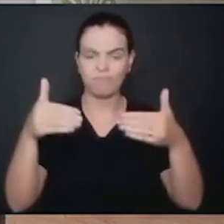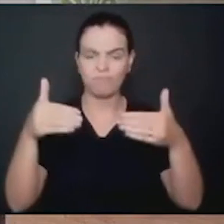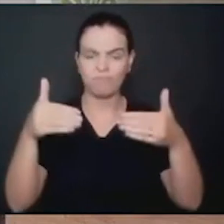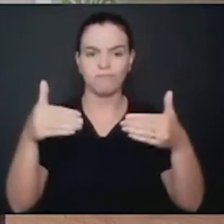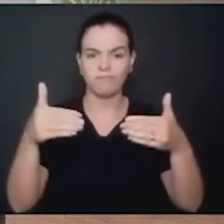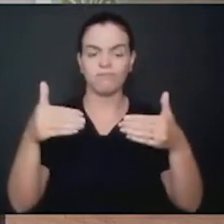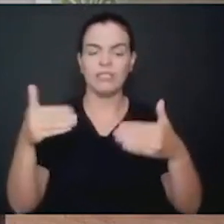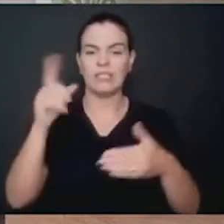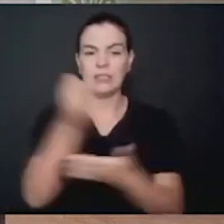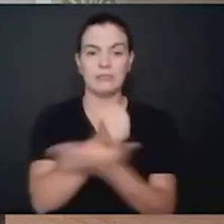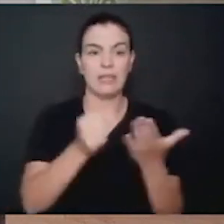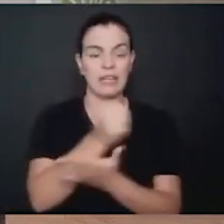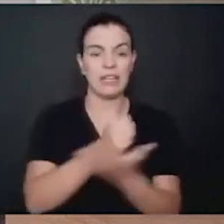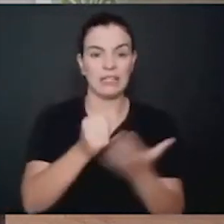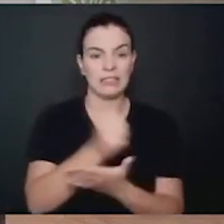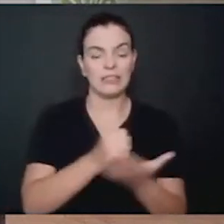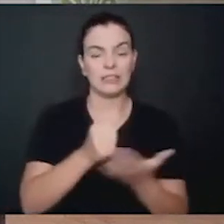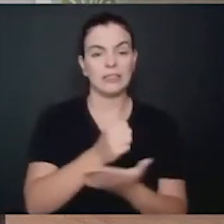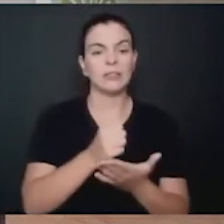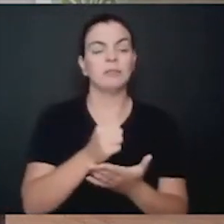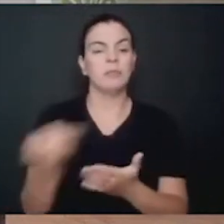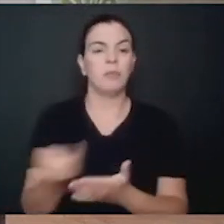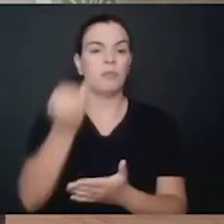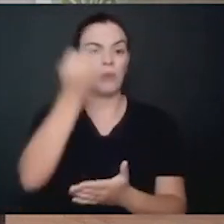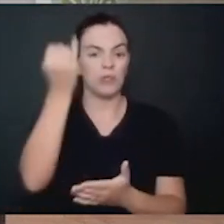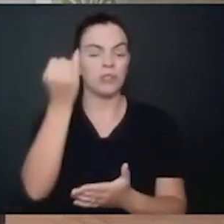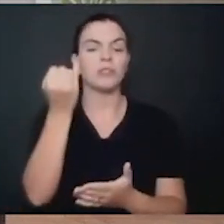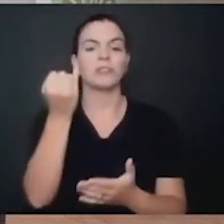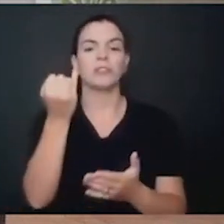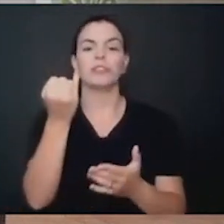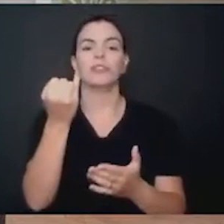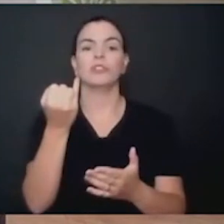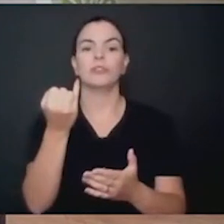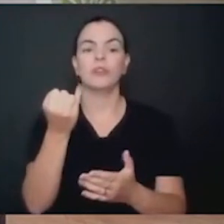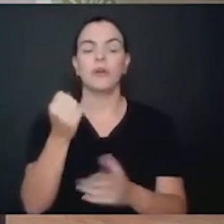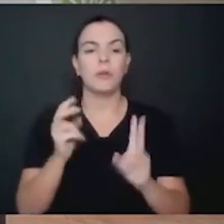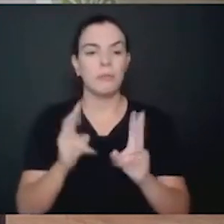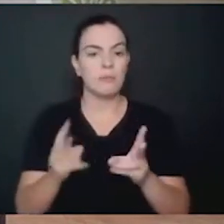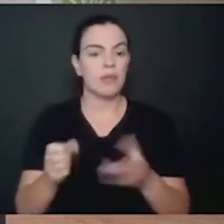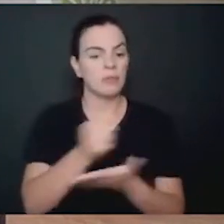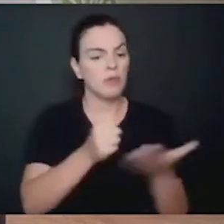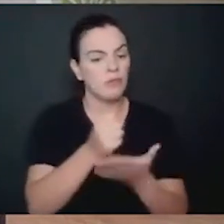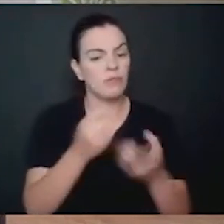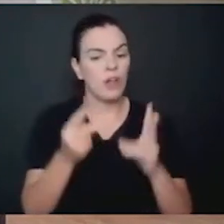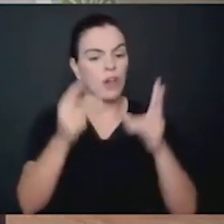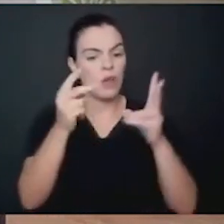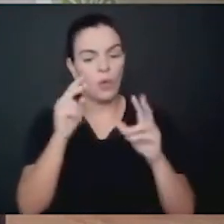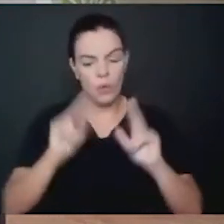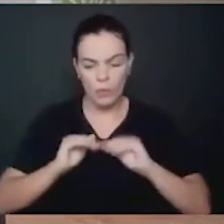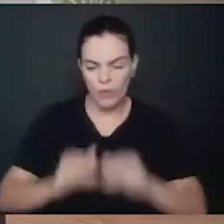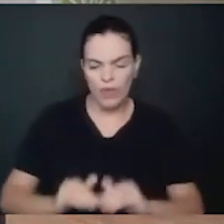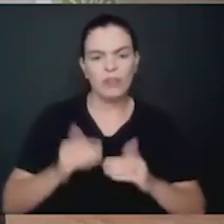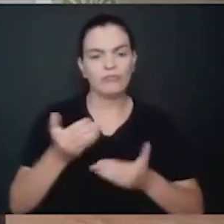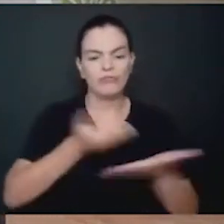função jurisdicional eh com os mesmos ideais que lhe são natos humildade diálogo e Respeito peço